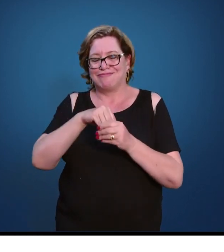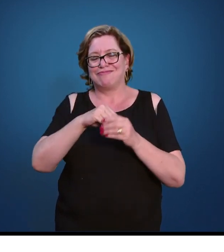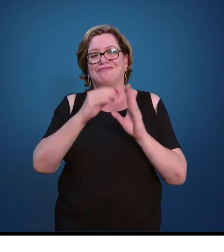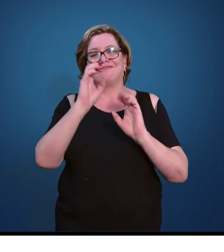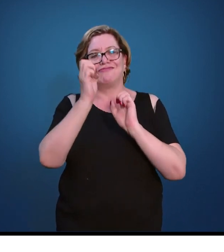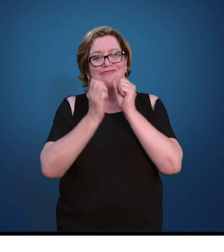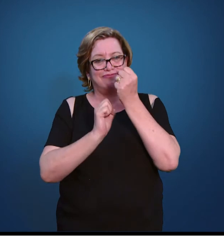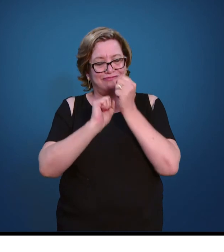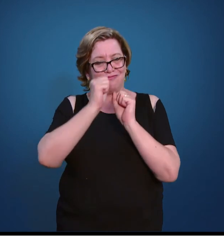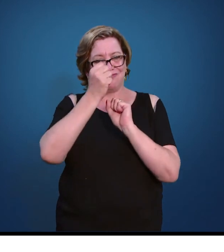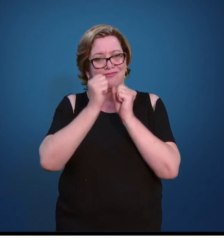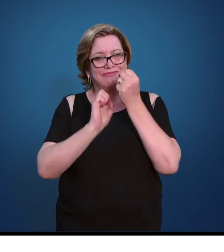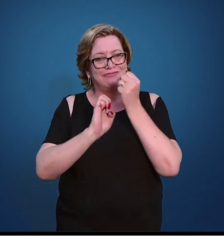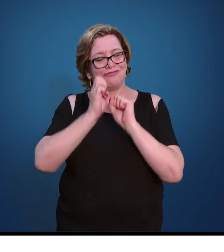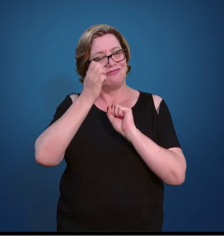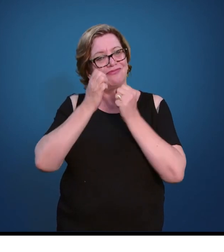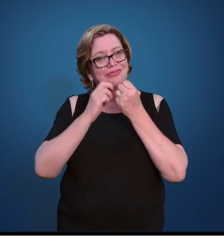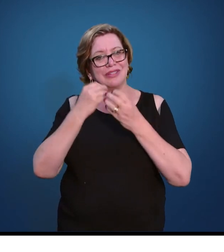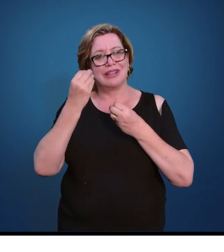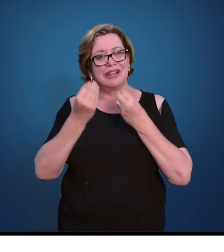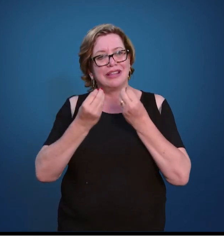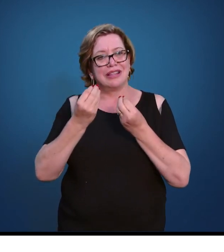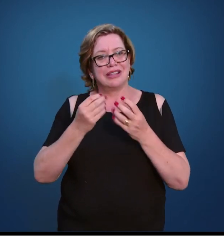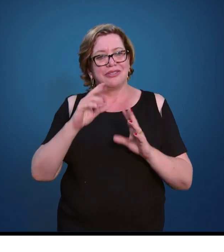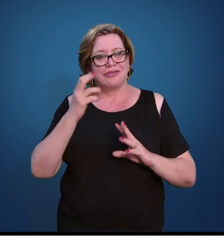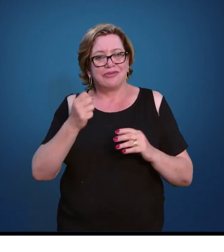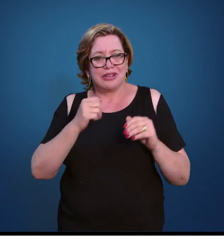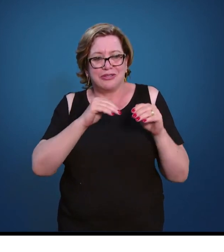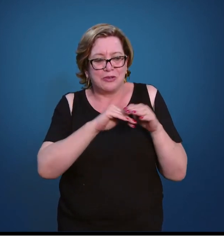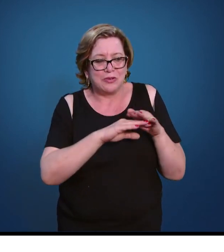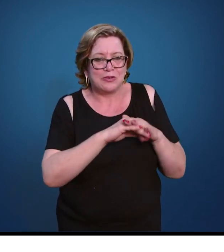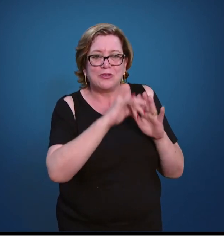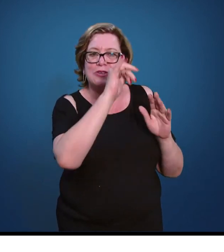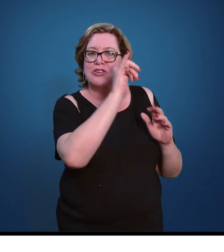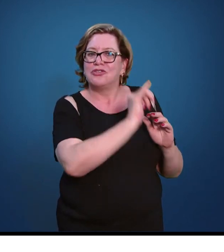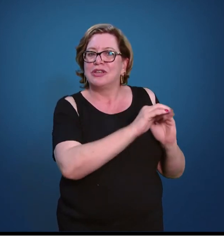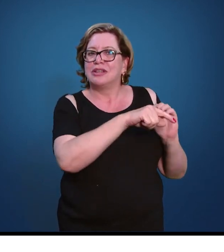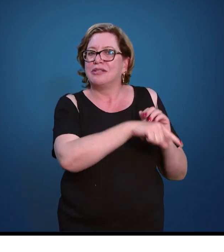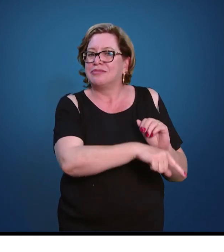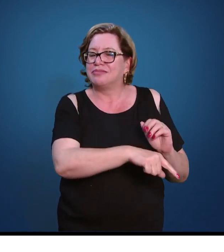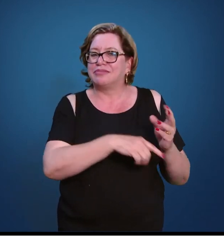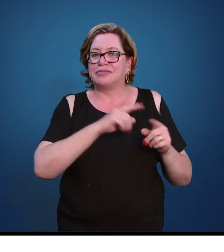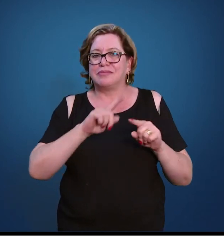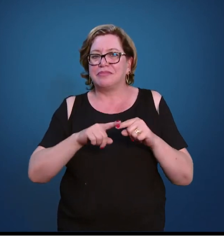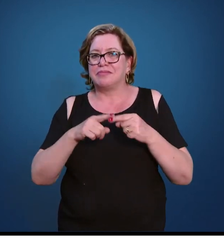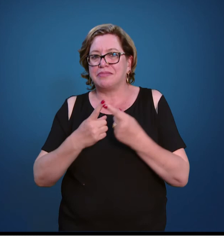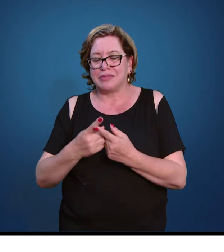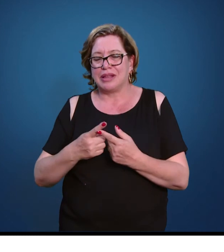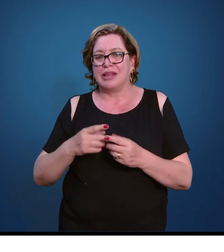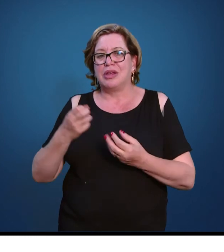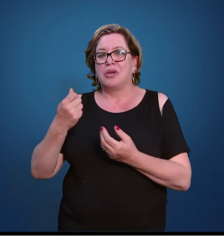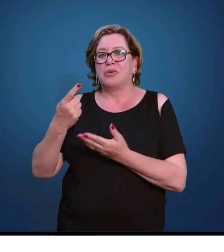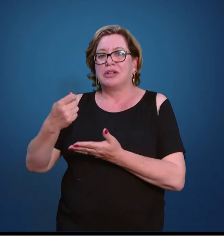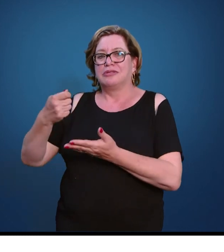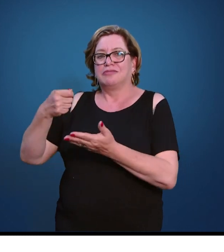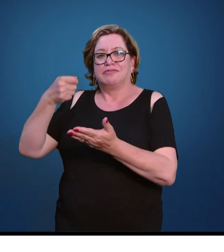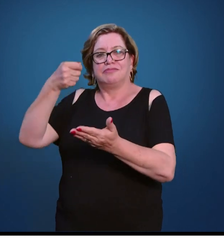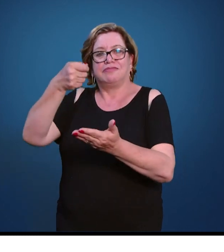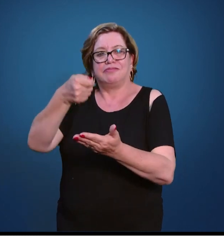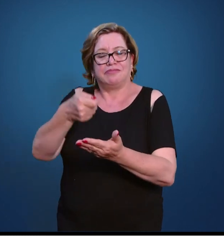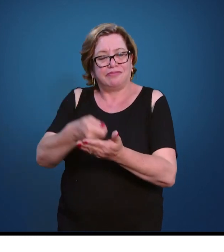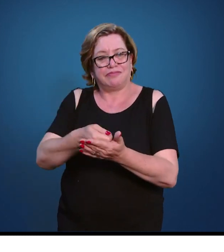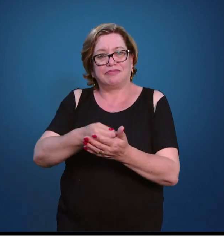a análise de quanto tempo o produto fica estocado, mais o tempo em que eu levo para pagar o